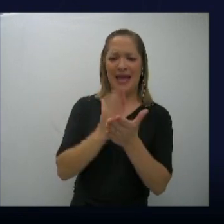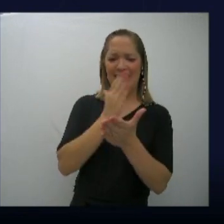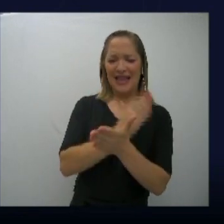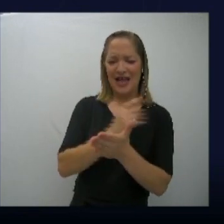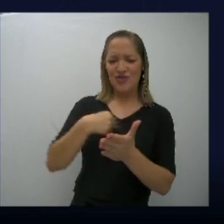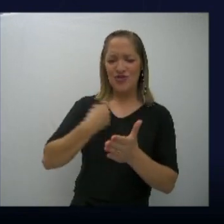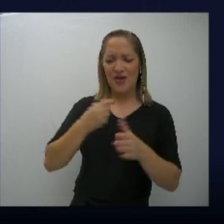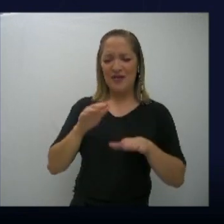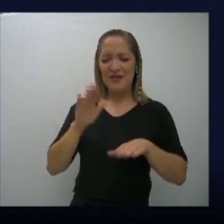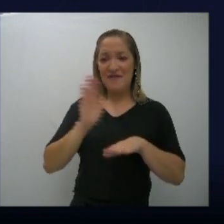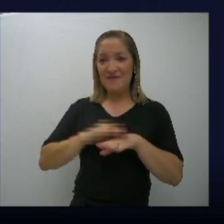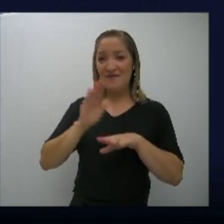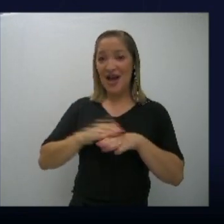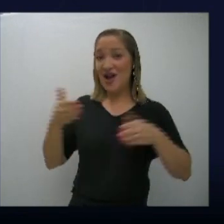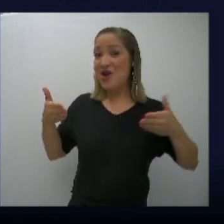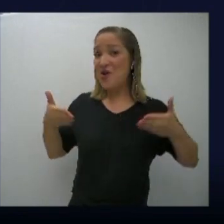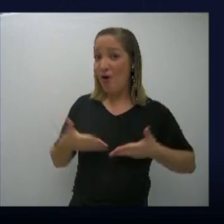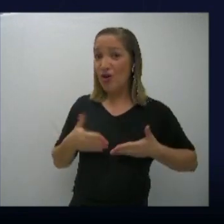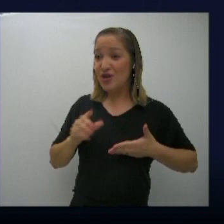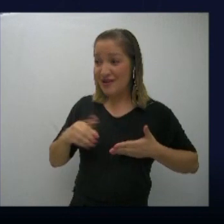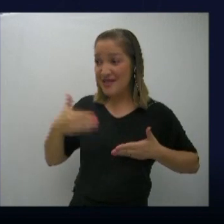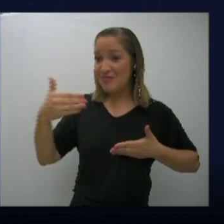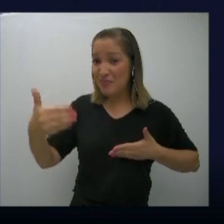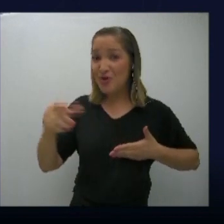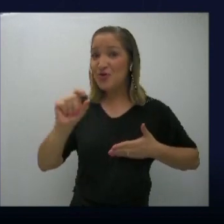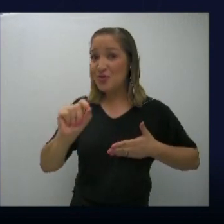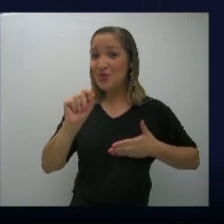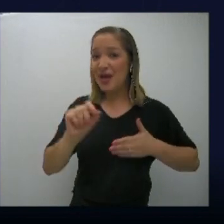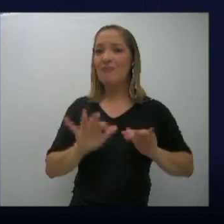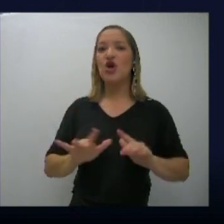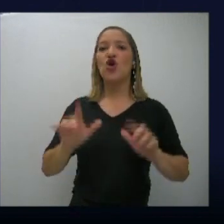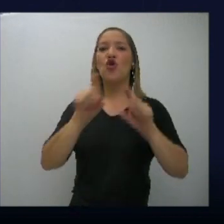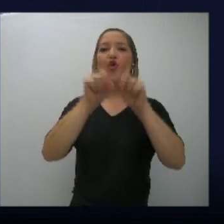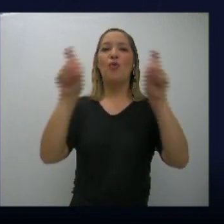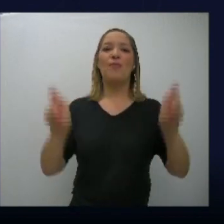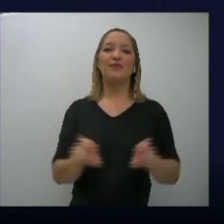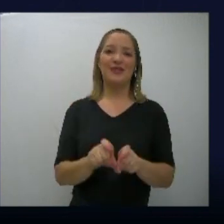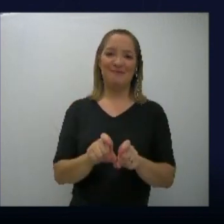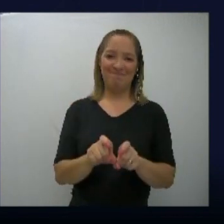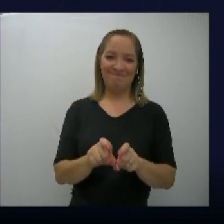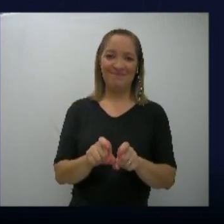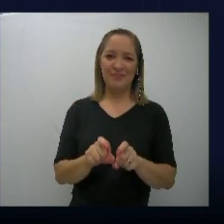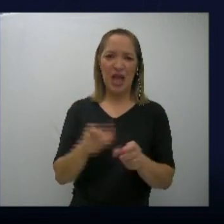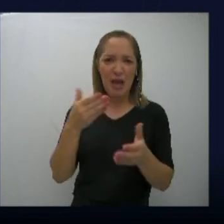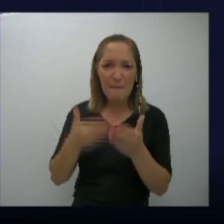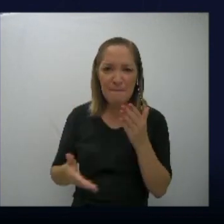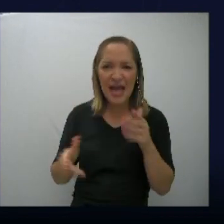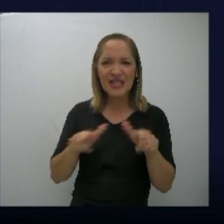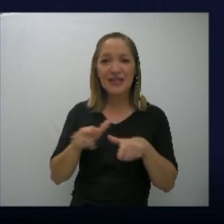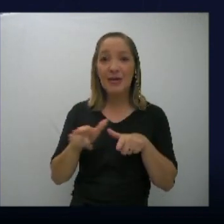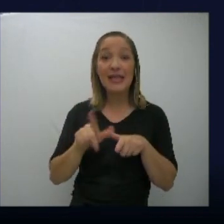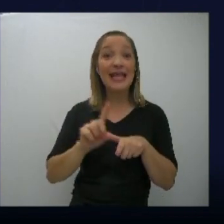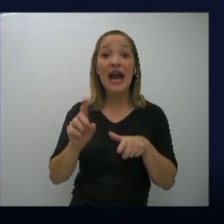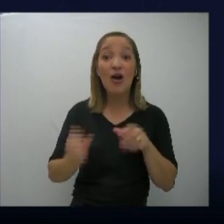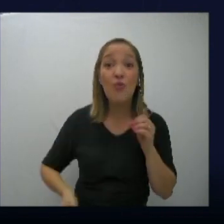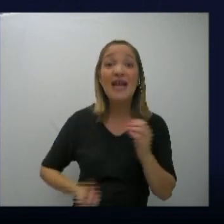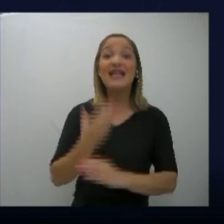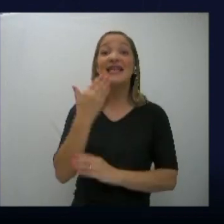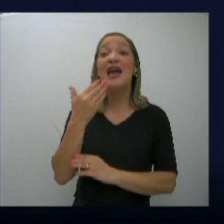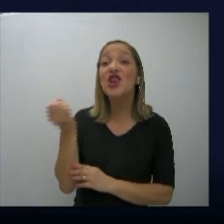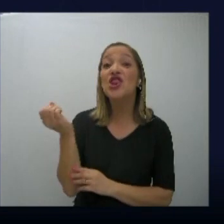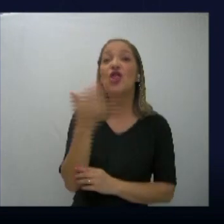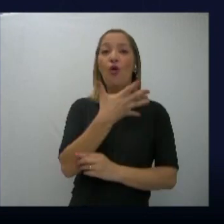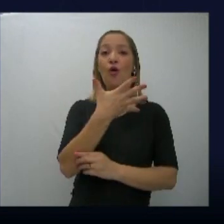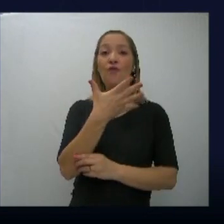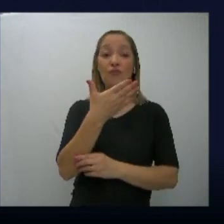um computador fazendo melhor que a Gente alguém pode perguntar mas isso se perde emprego não isso se cria novos empregos que não existem hoje que oferece